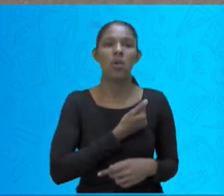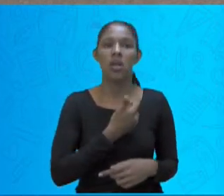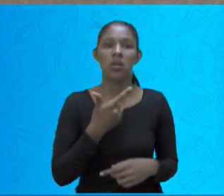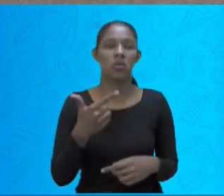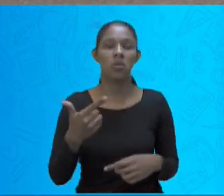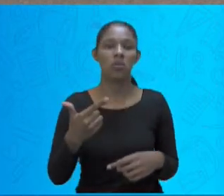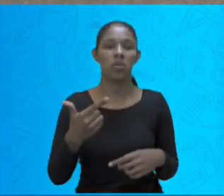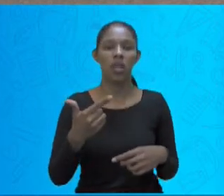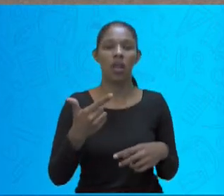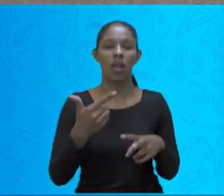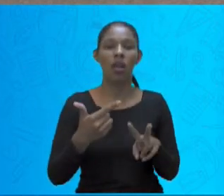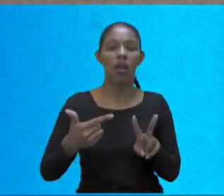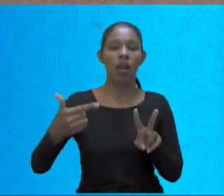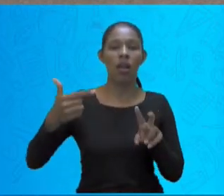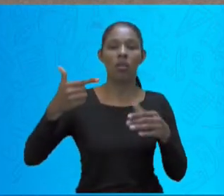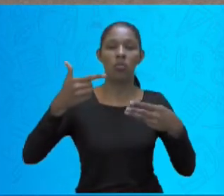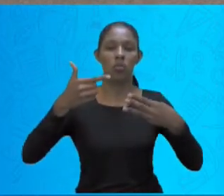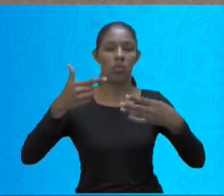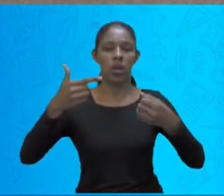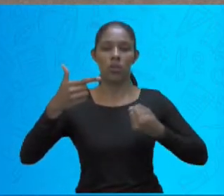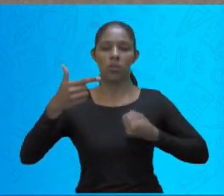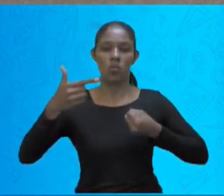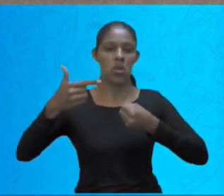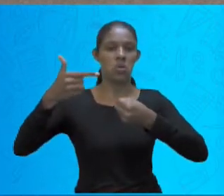quadrado dá menos 49.